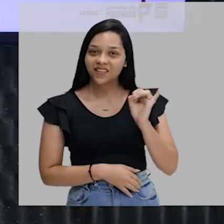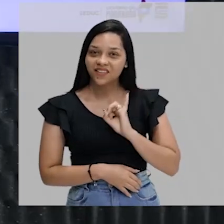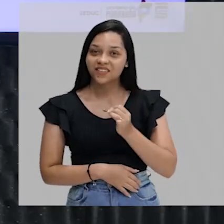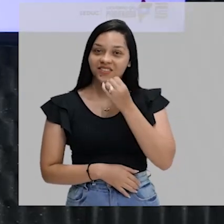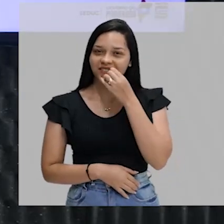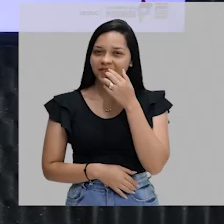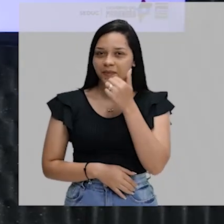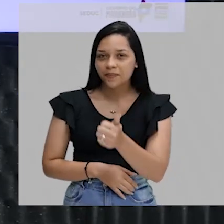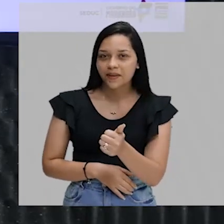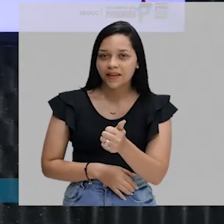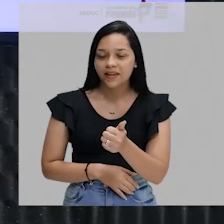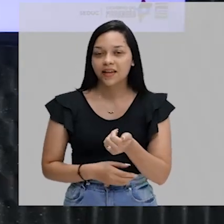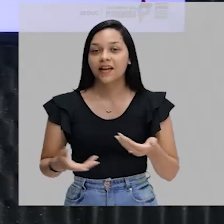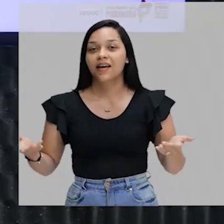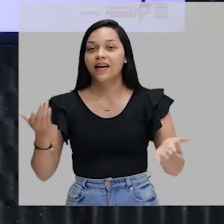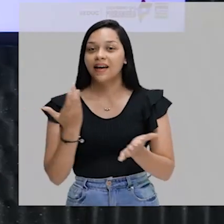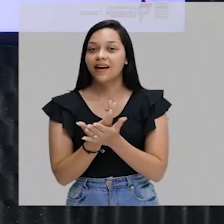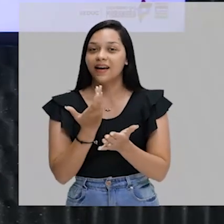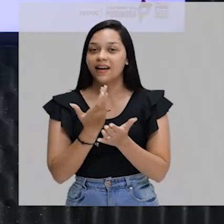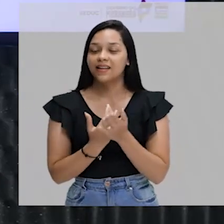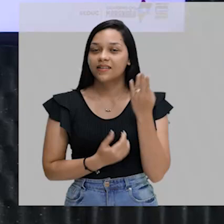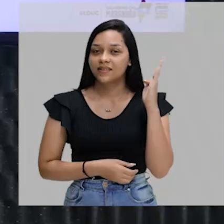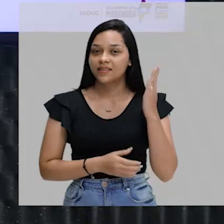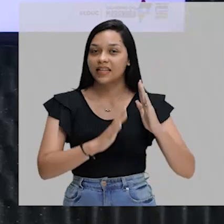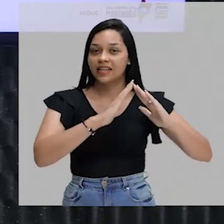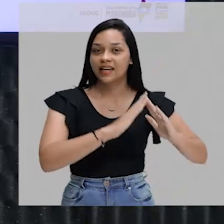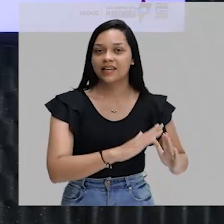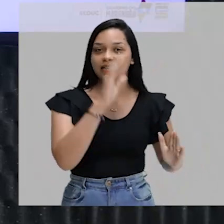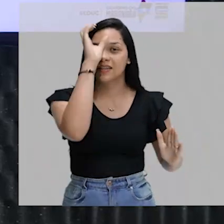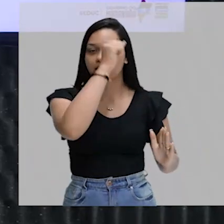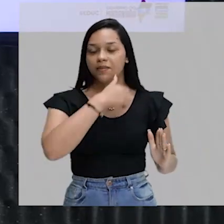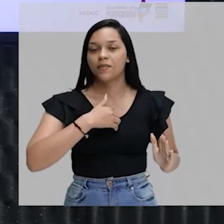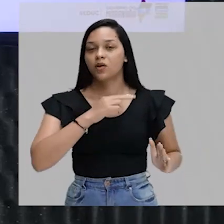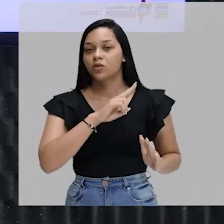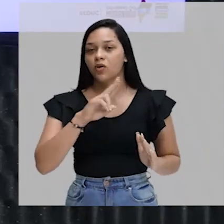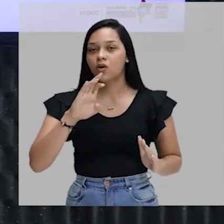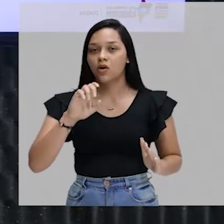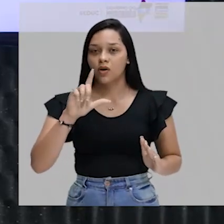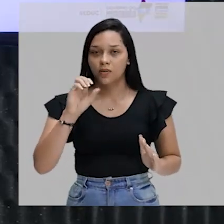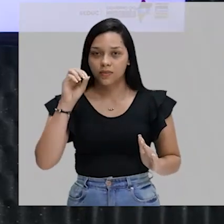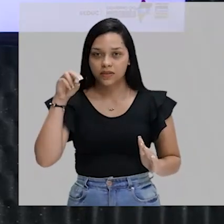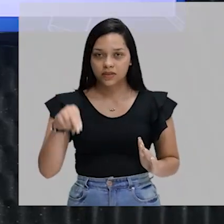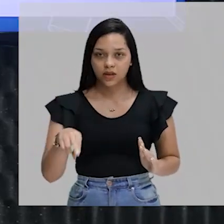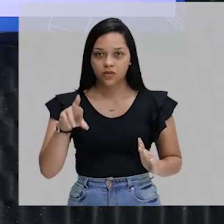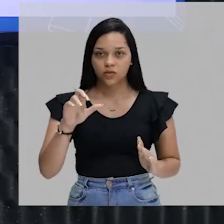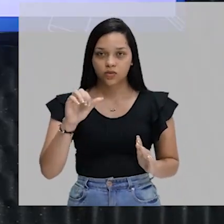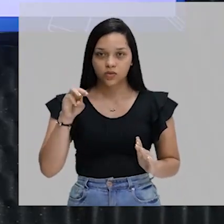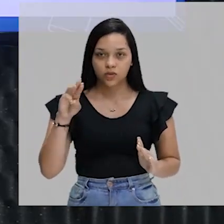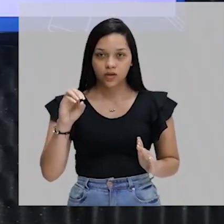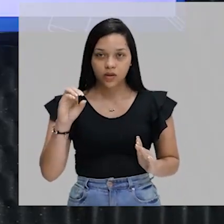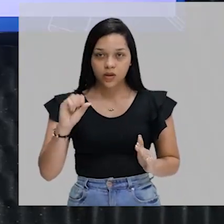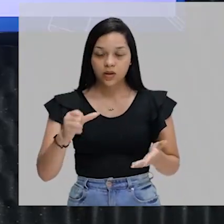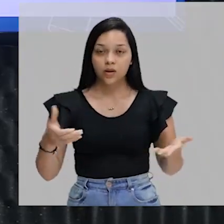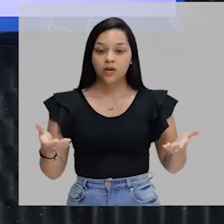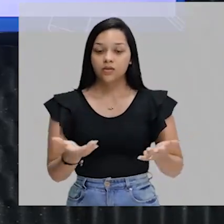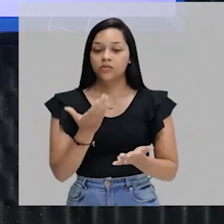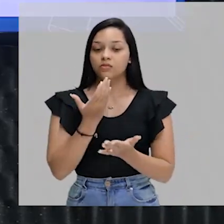pessoal, tudo bem? Vamos para mais uma aula de biologia do Fica em Casa Aprendendo. Eu sou o professor Celso Ramos e hoje nós vamos estudar